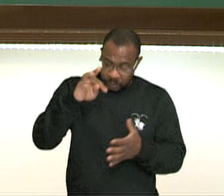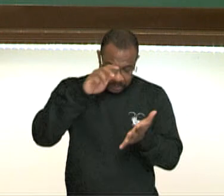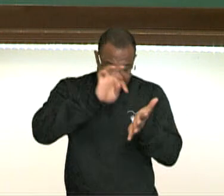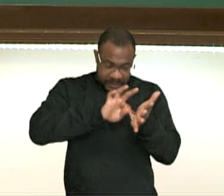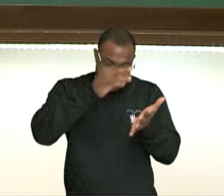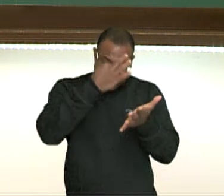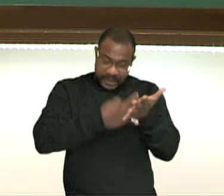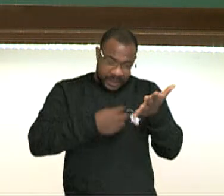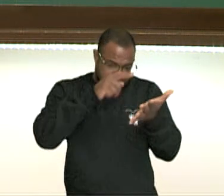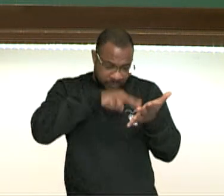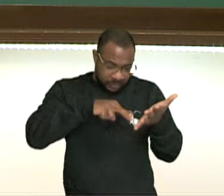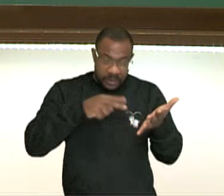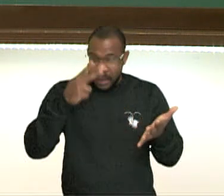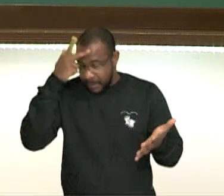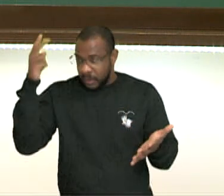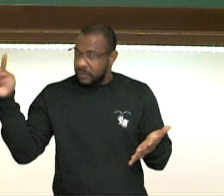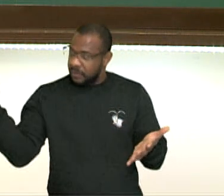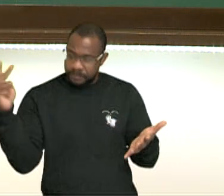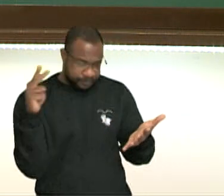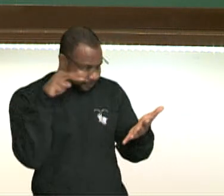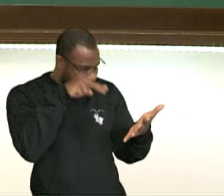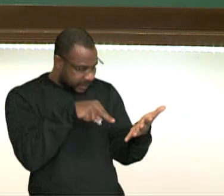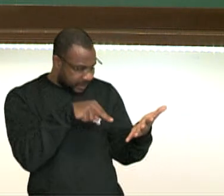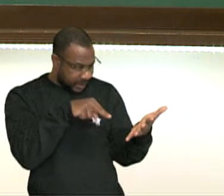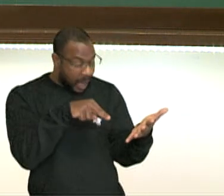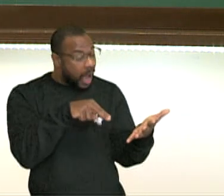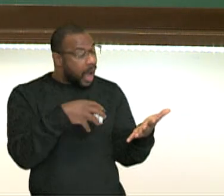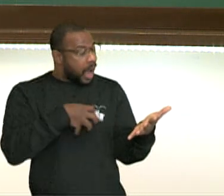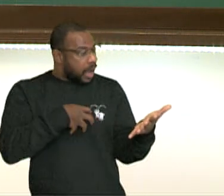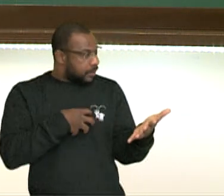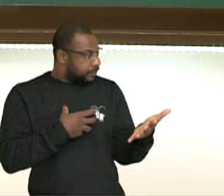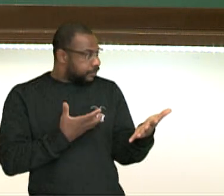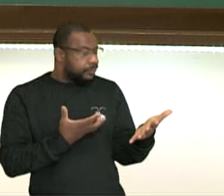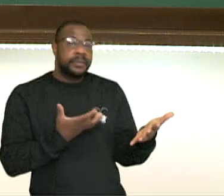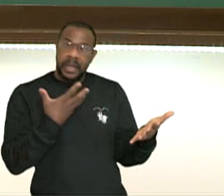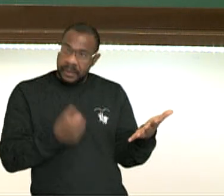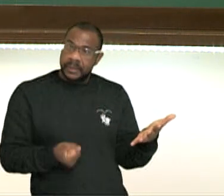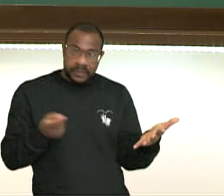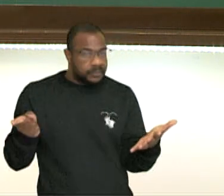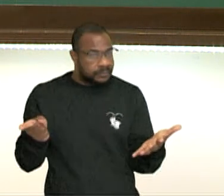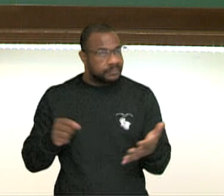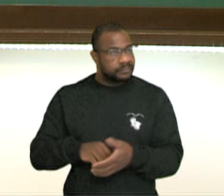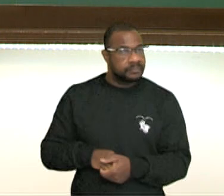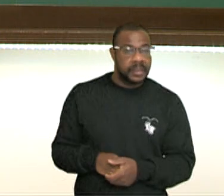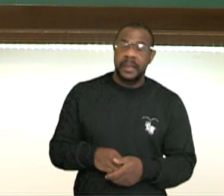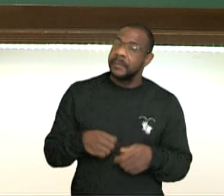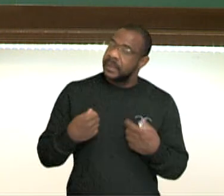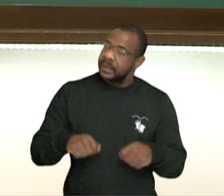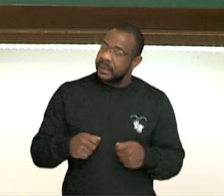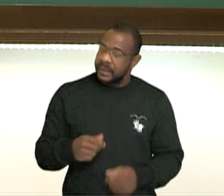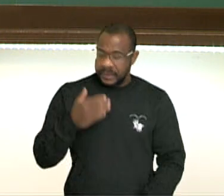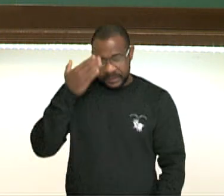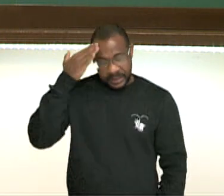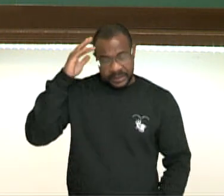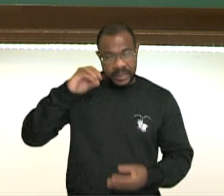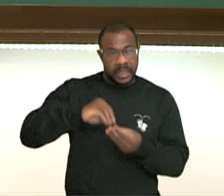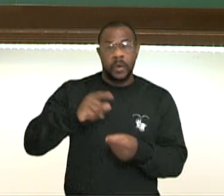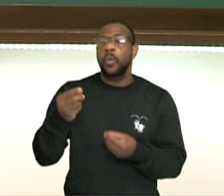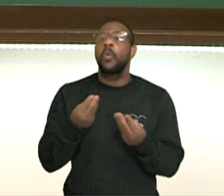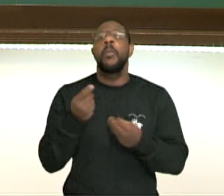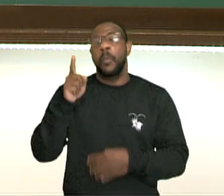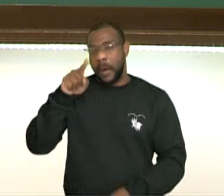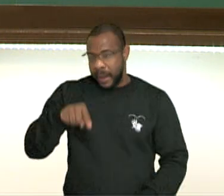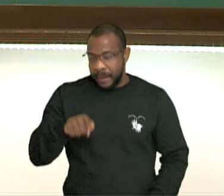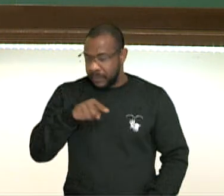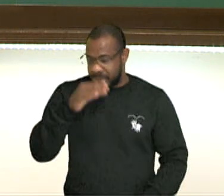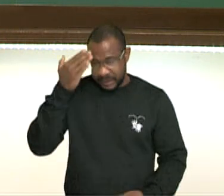texto convença o outro daquilo que você queria. Então, é necessário você saber como eles funcionam, para entender os textos,